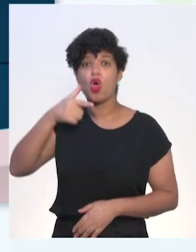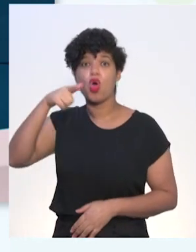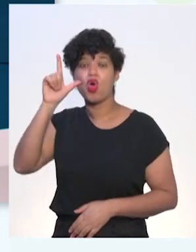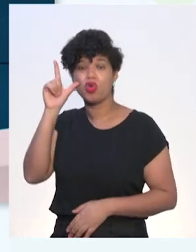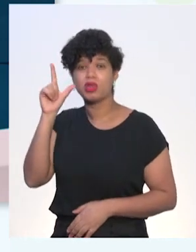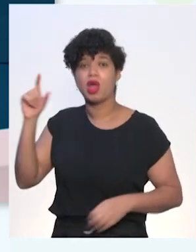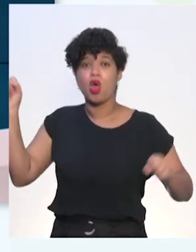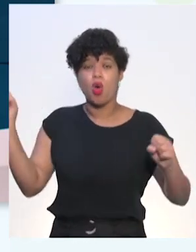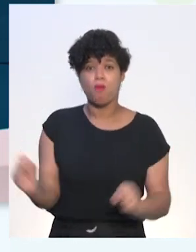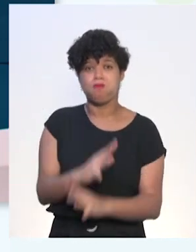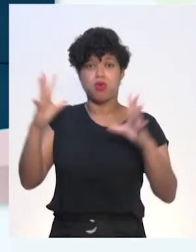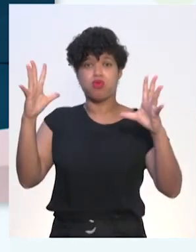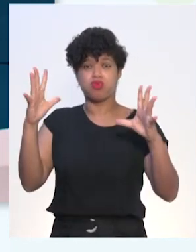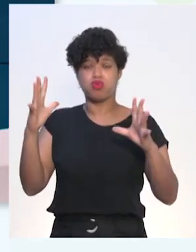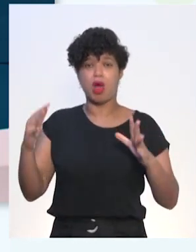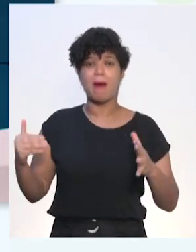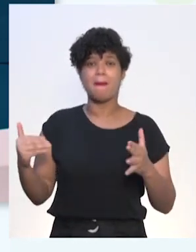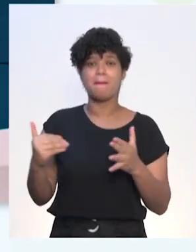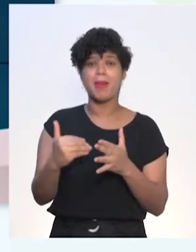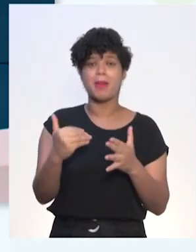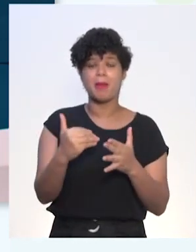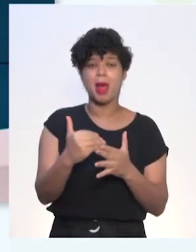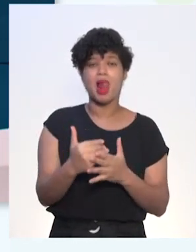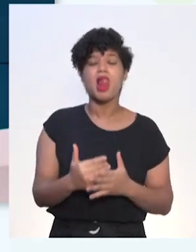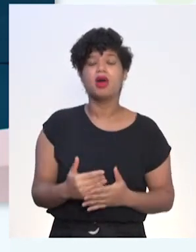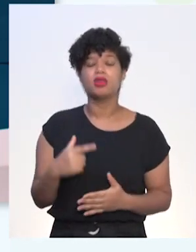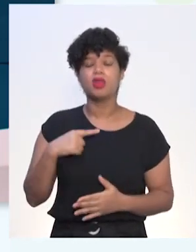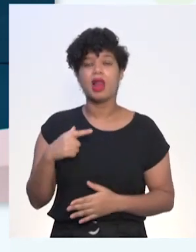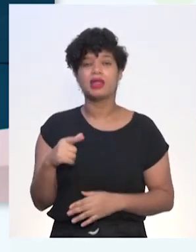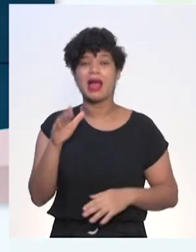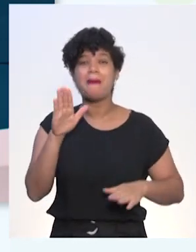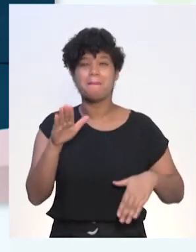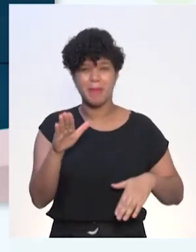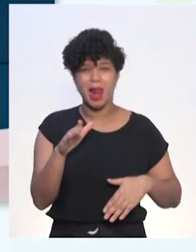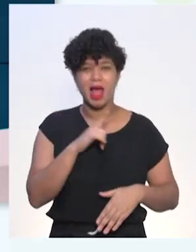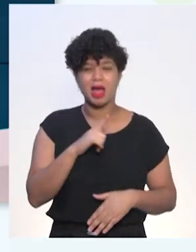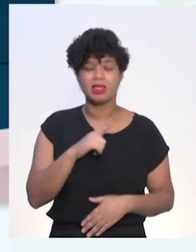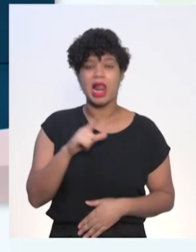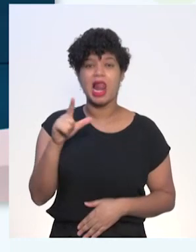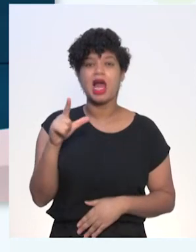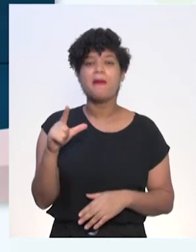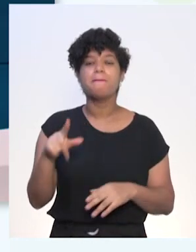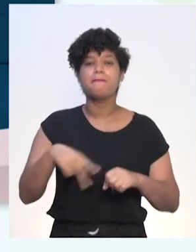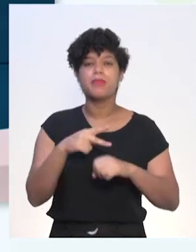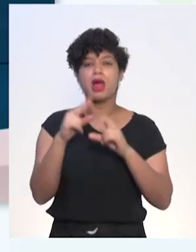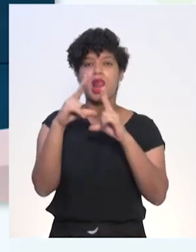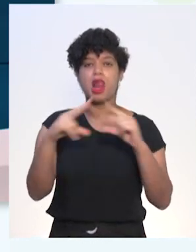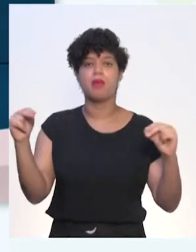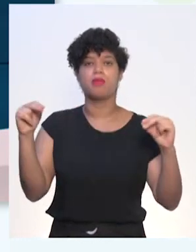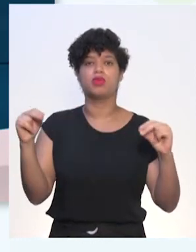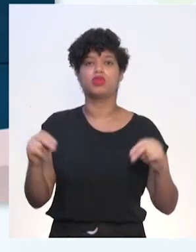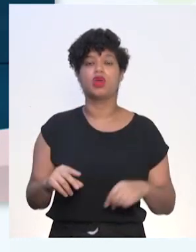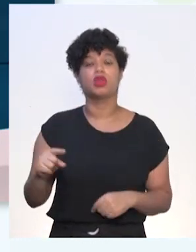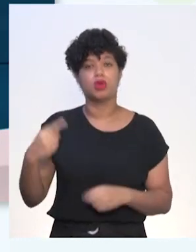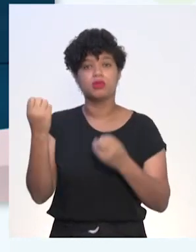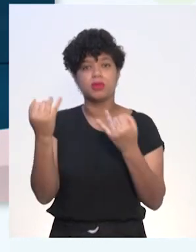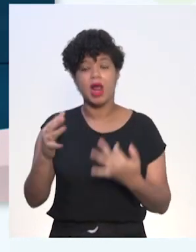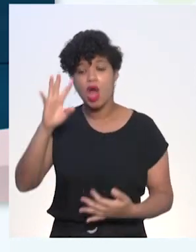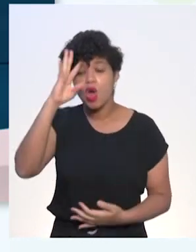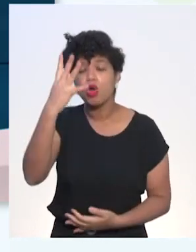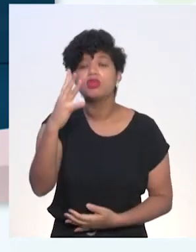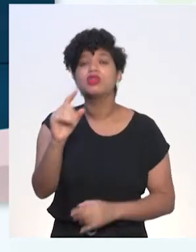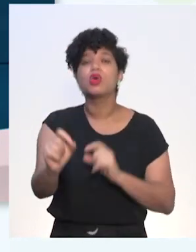a região portuária de Beirute no Líbano nós vamos conversar sobre as consequências dessa tragédia com a